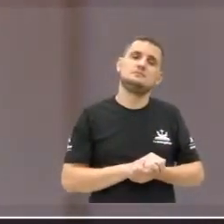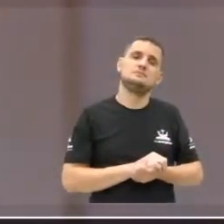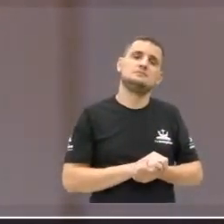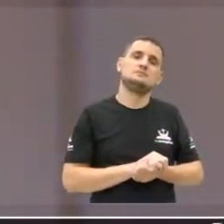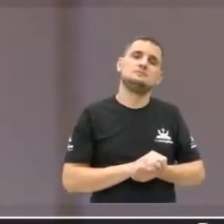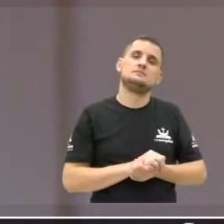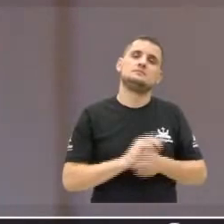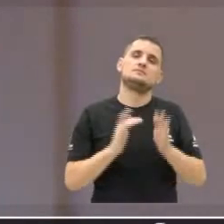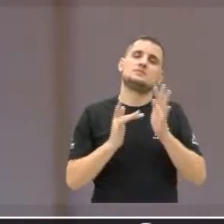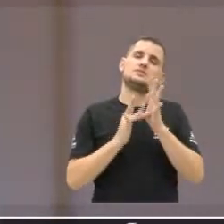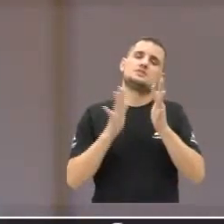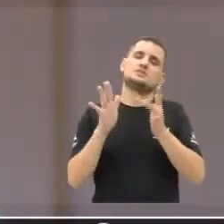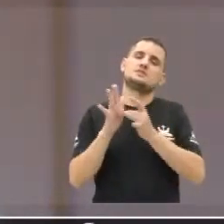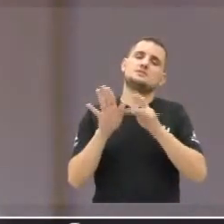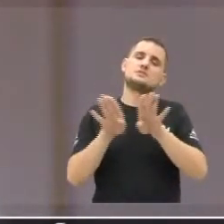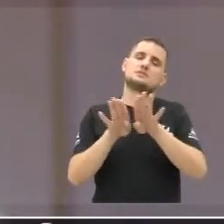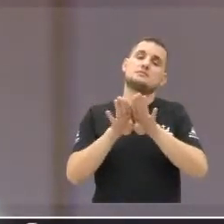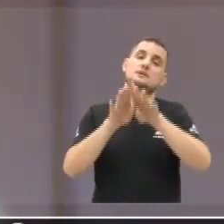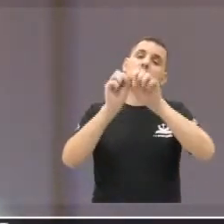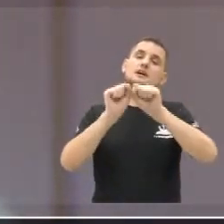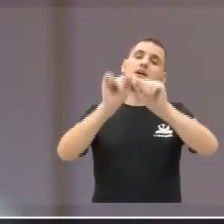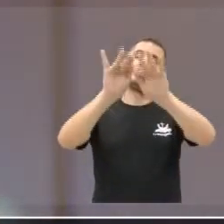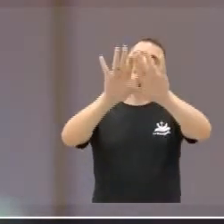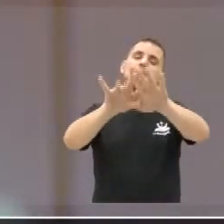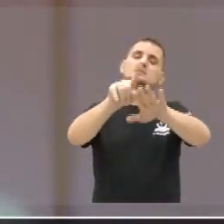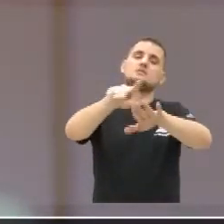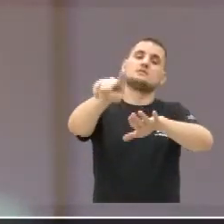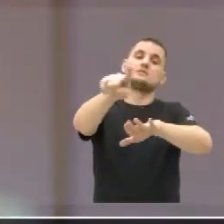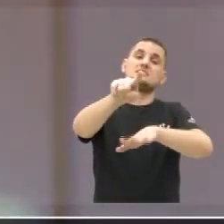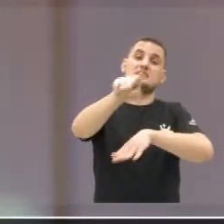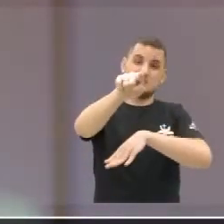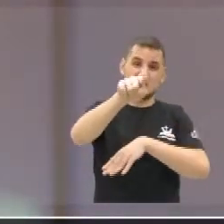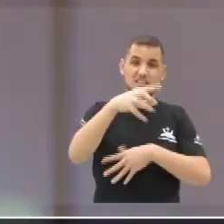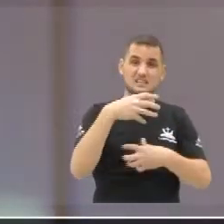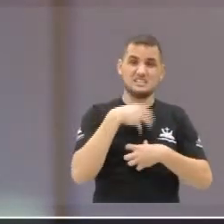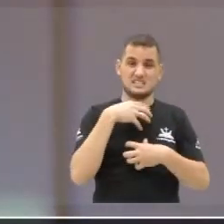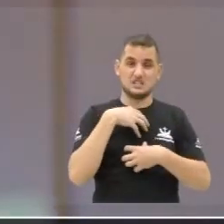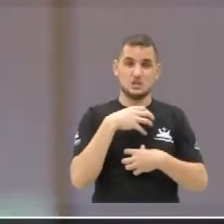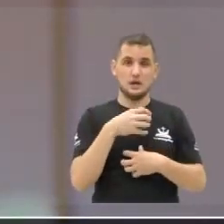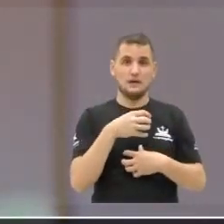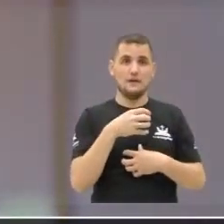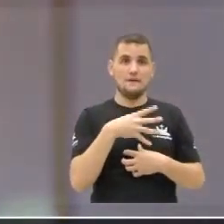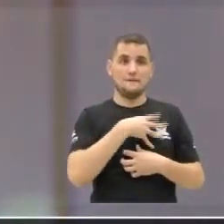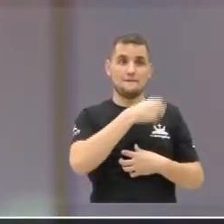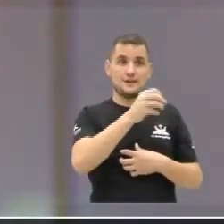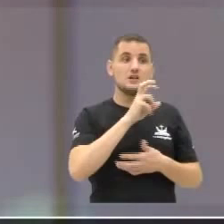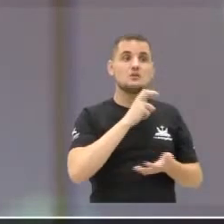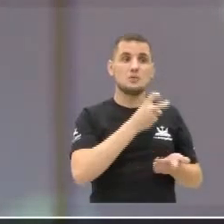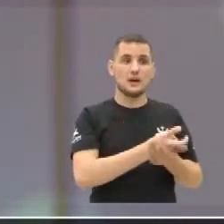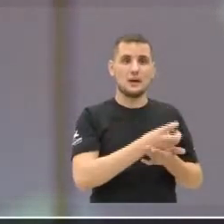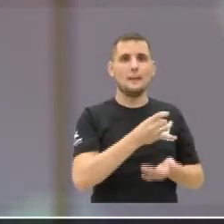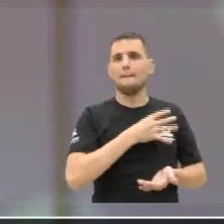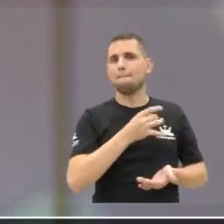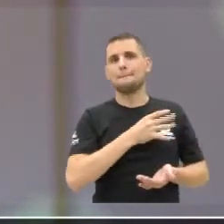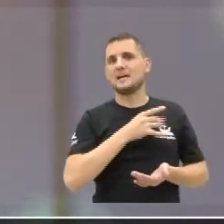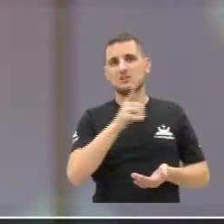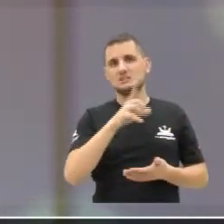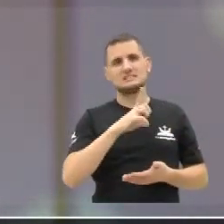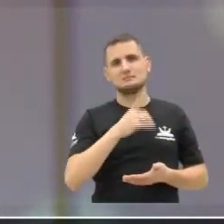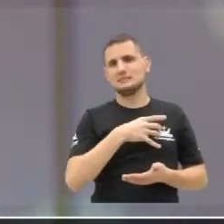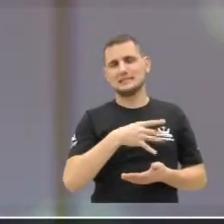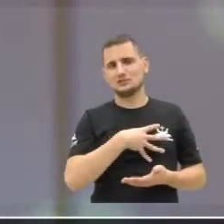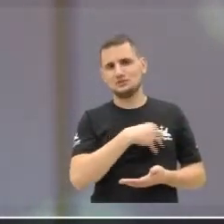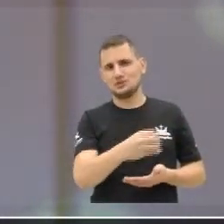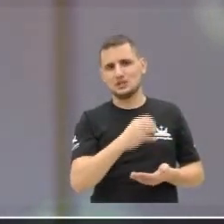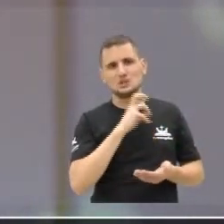Jesus está tocando você que tem tanto medo que seu filho morra. Você deu à luz